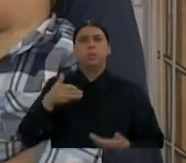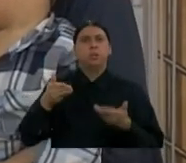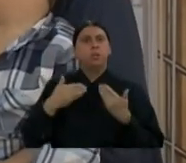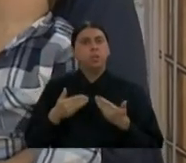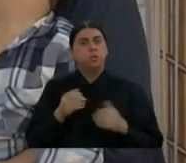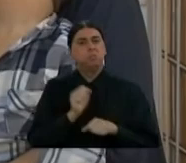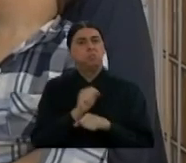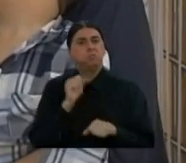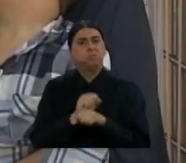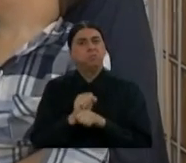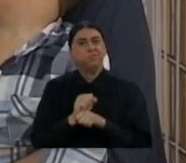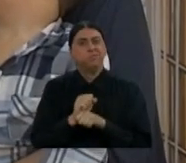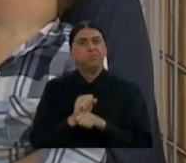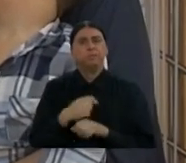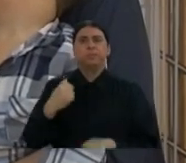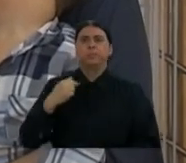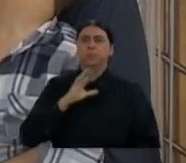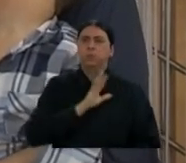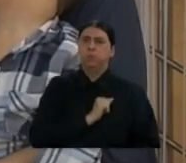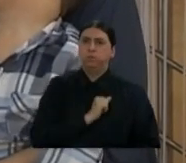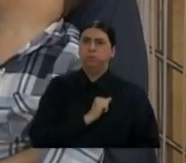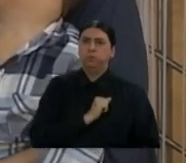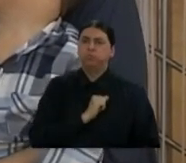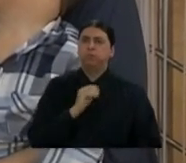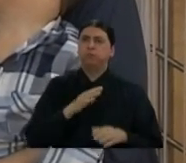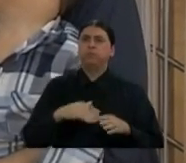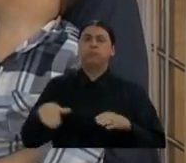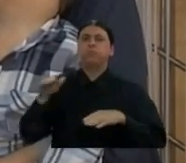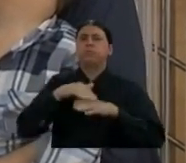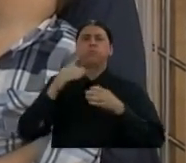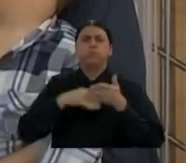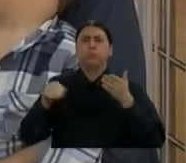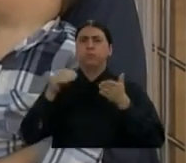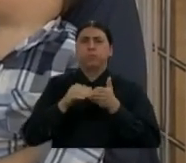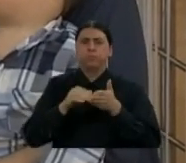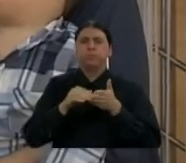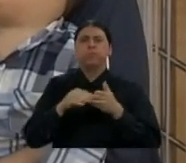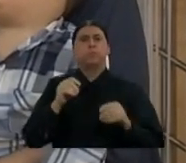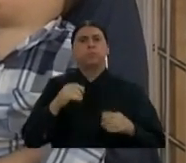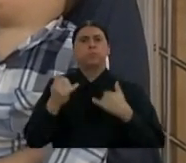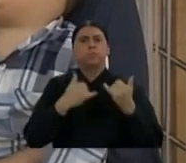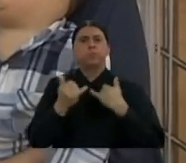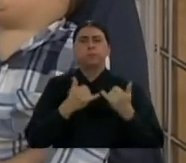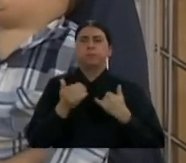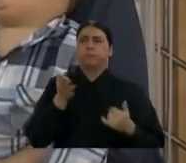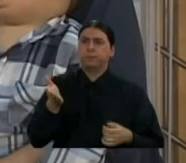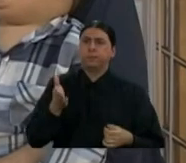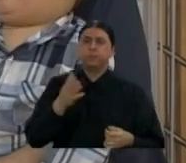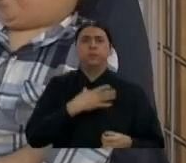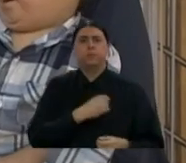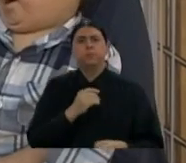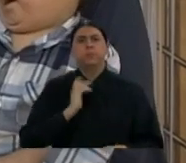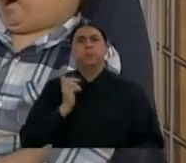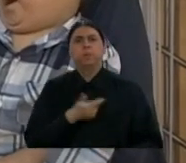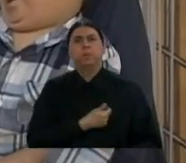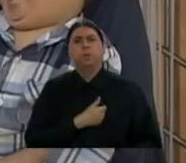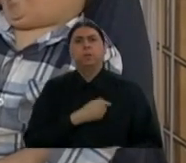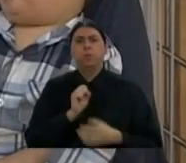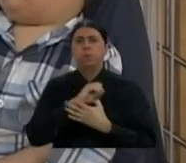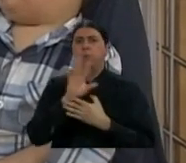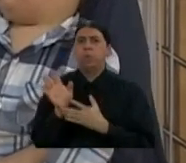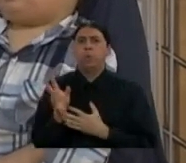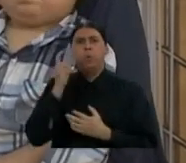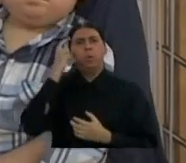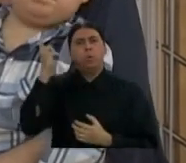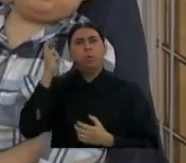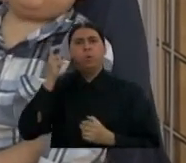que espera e o amor ele supera qualquer coisa é aqui está o nosso exemplo nosso filho maravilhoso inteligente